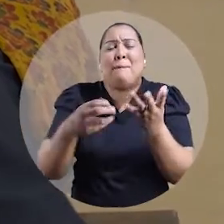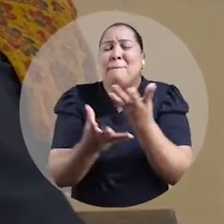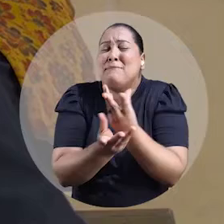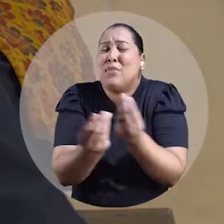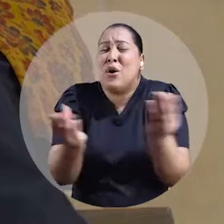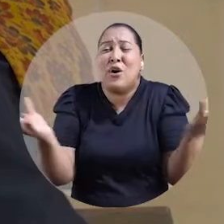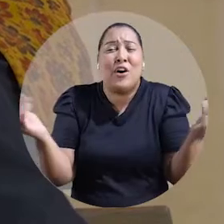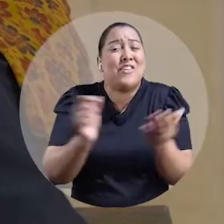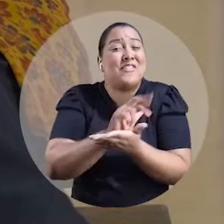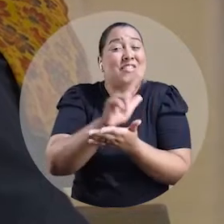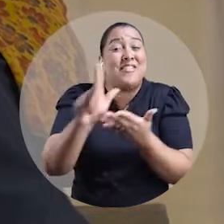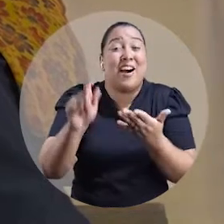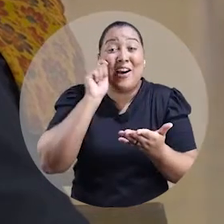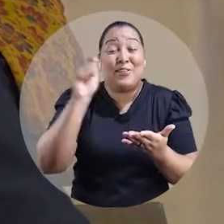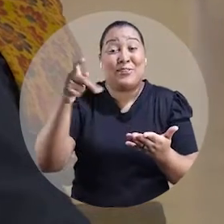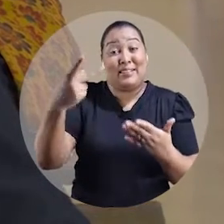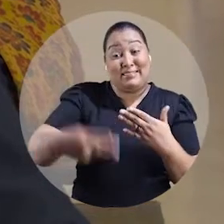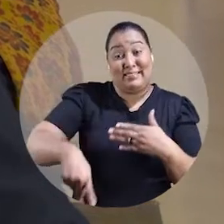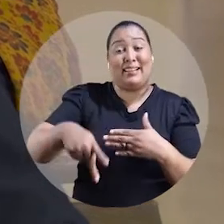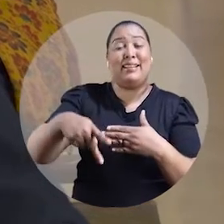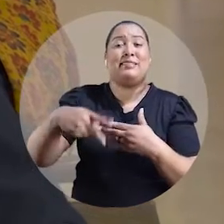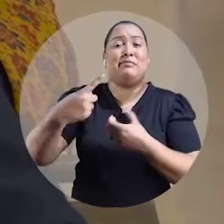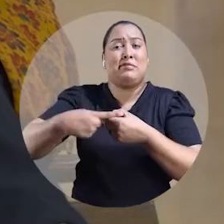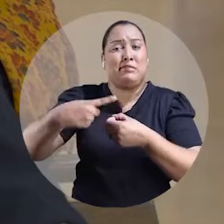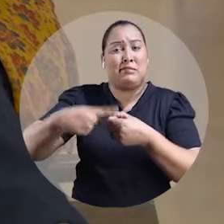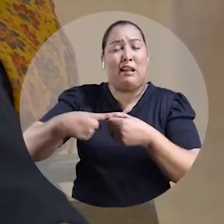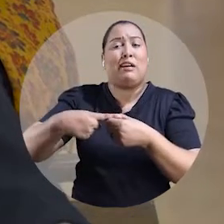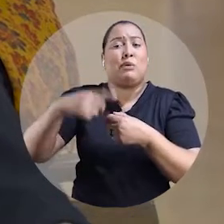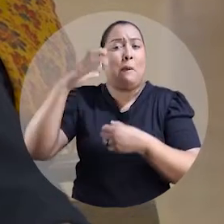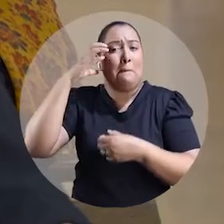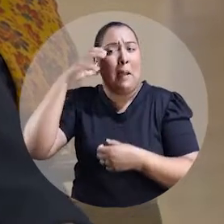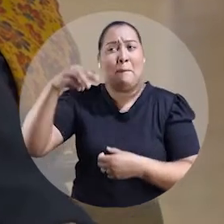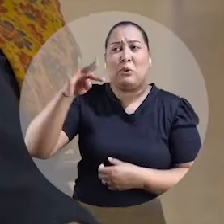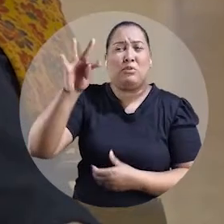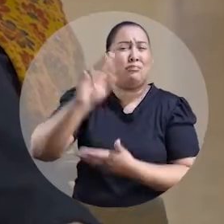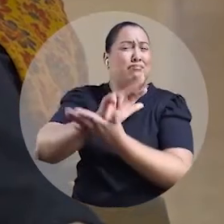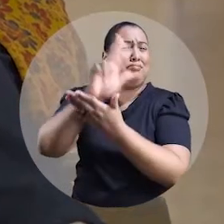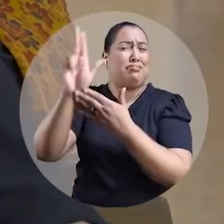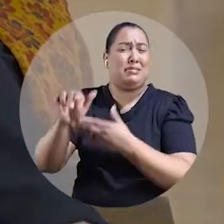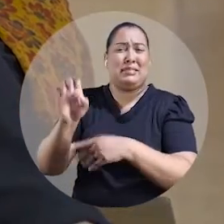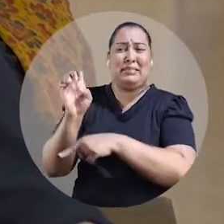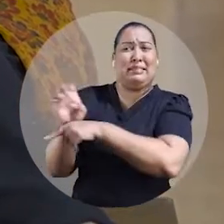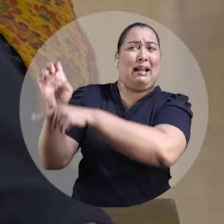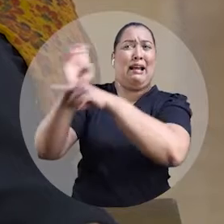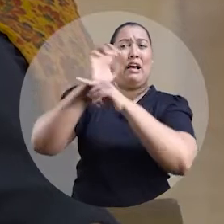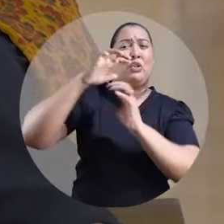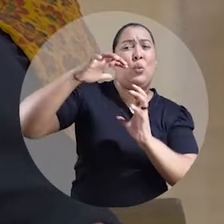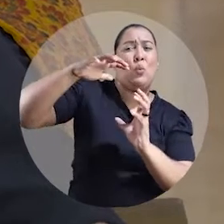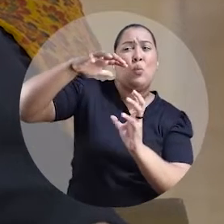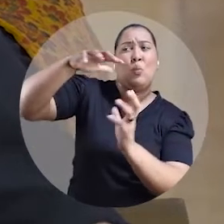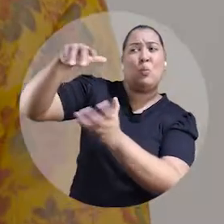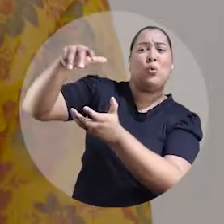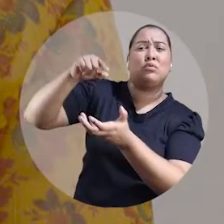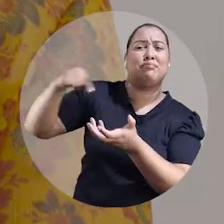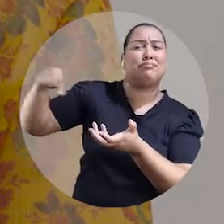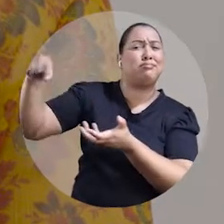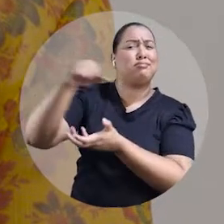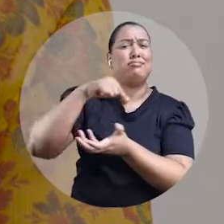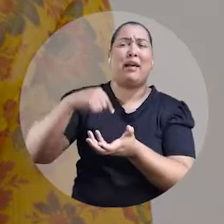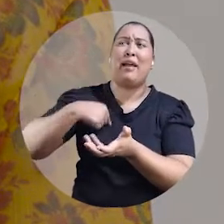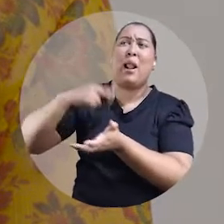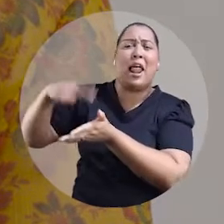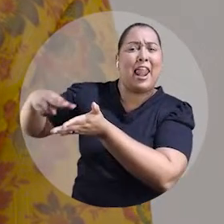muitos autores, né, daqui de Mato Grosso, do Brasil, do mundo inteiro, enfim.